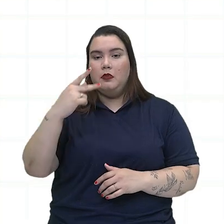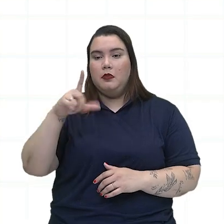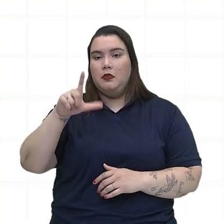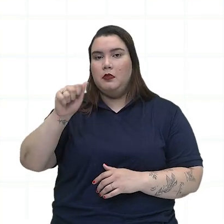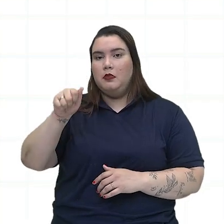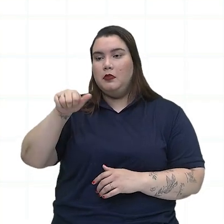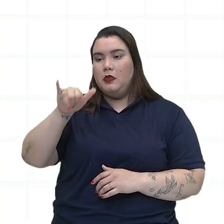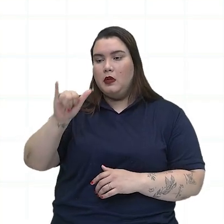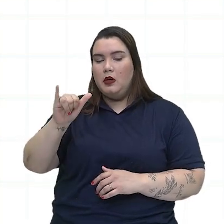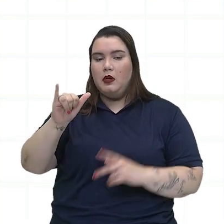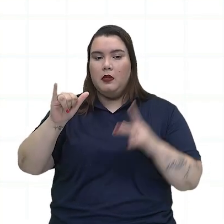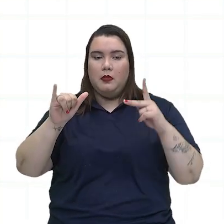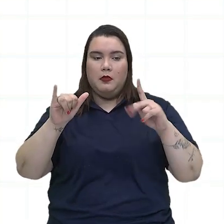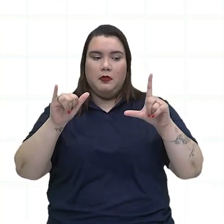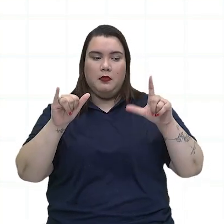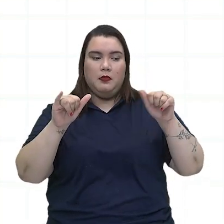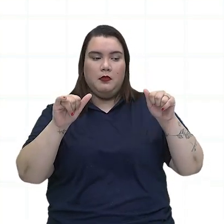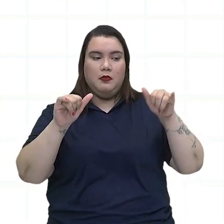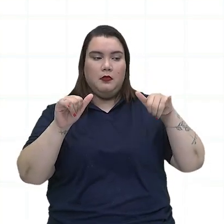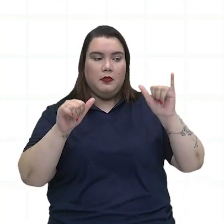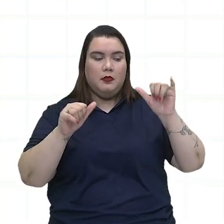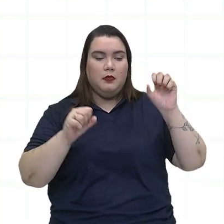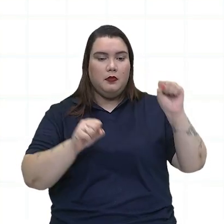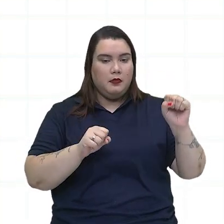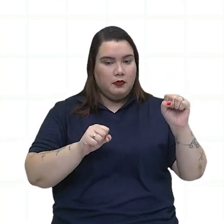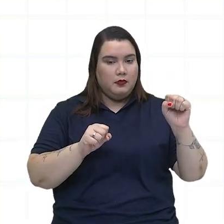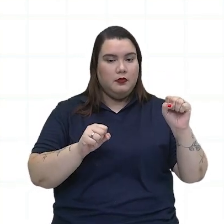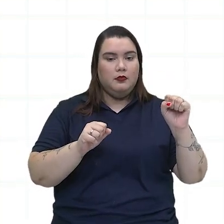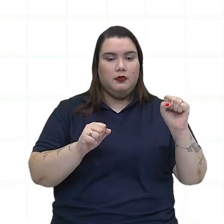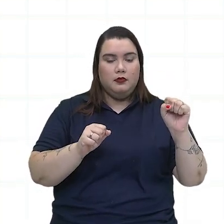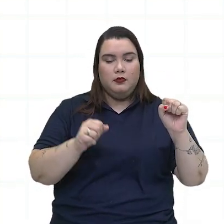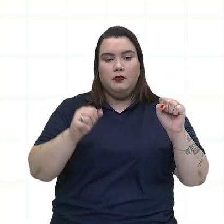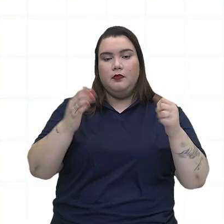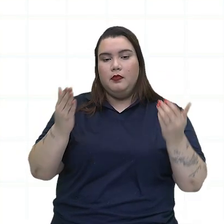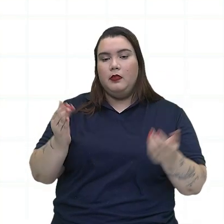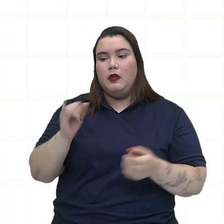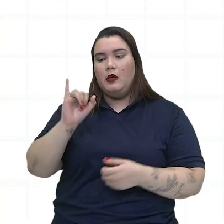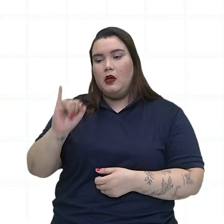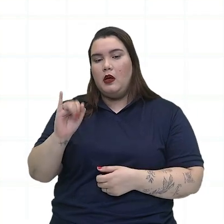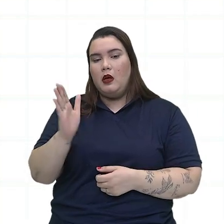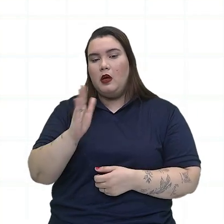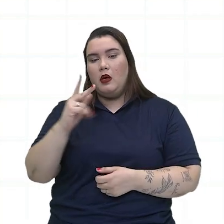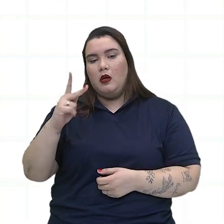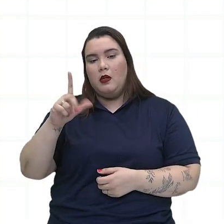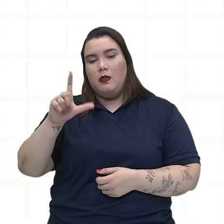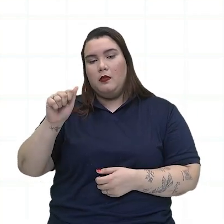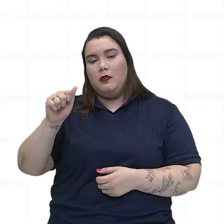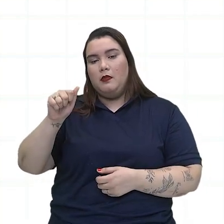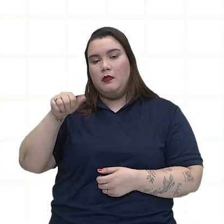plays. Mesma coisa, se fosse eu jogo futebol, I play